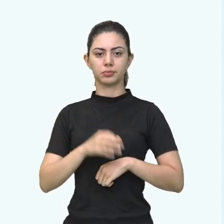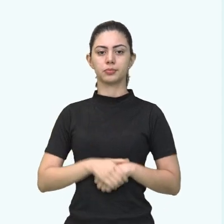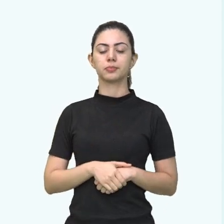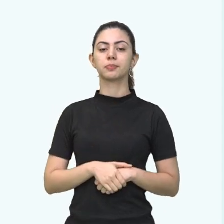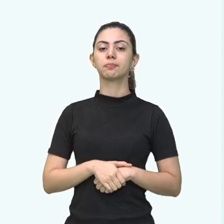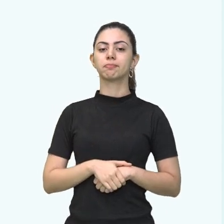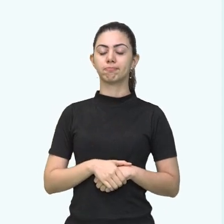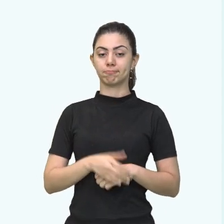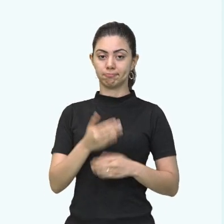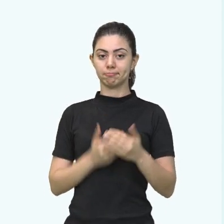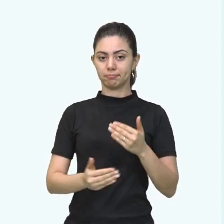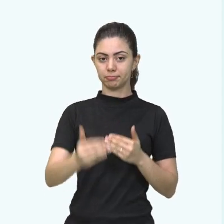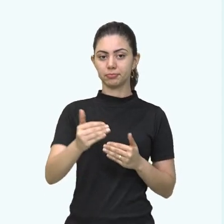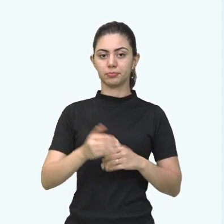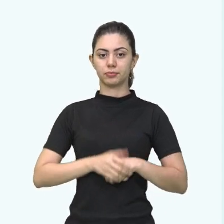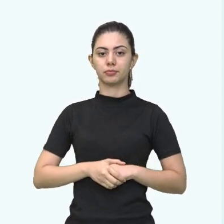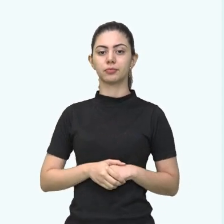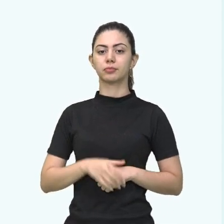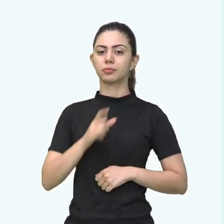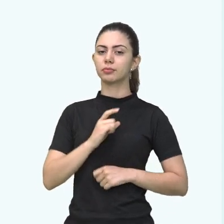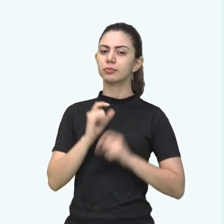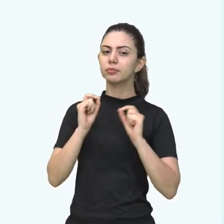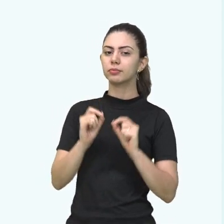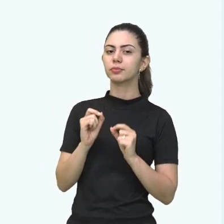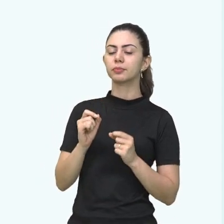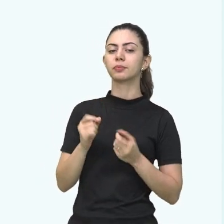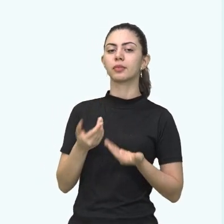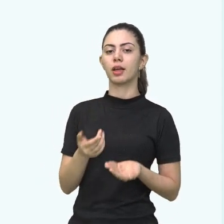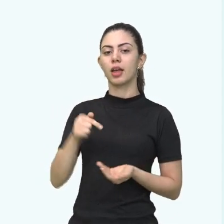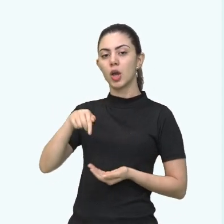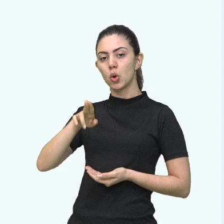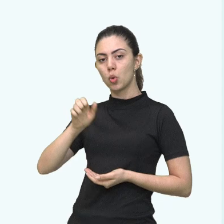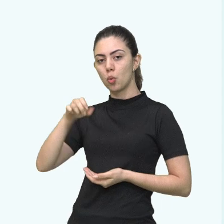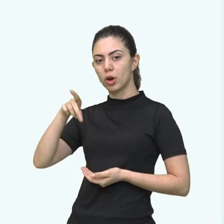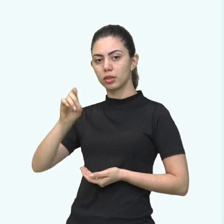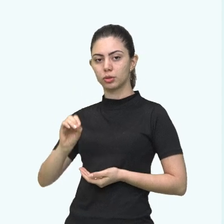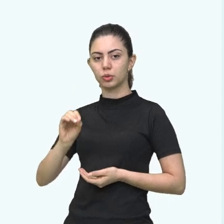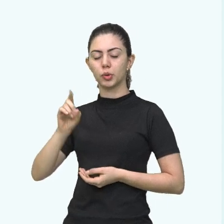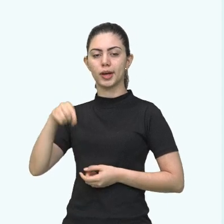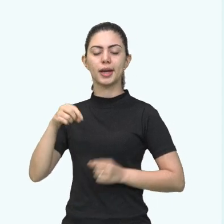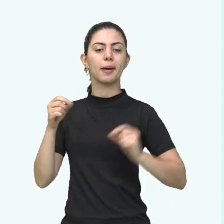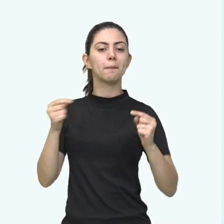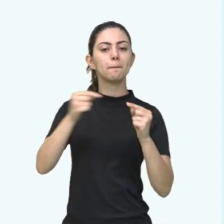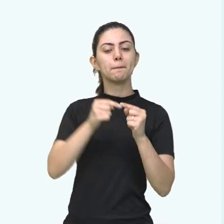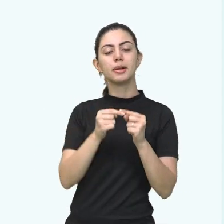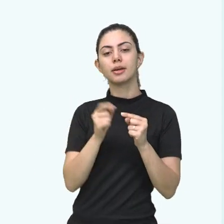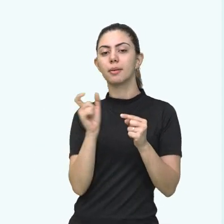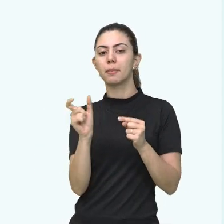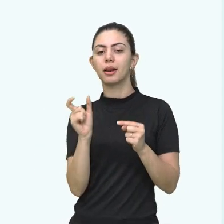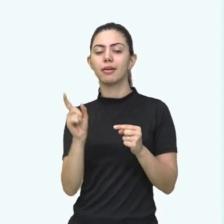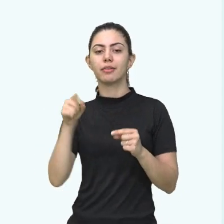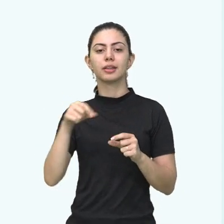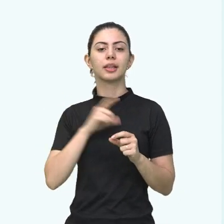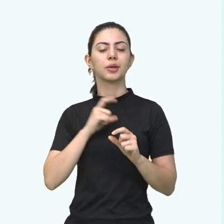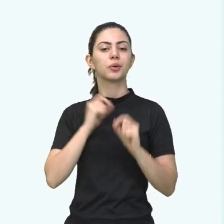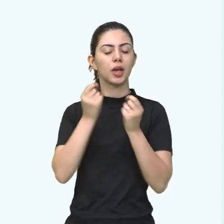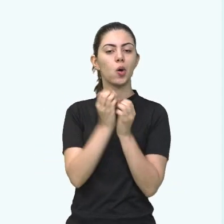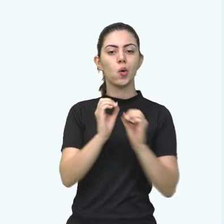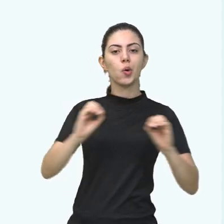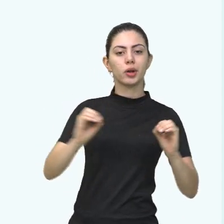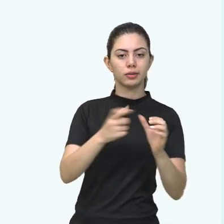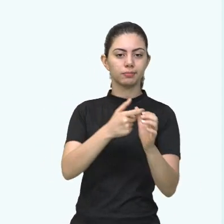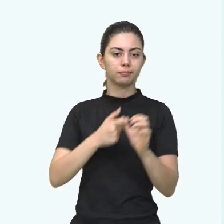na sequência do texto, a gente já tem aí um quando, que já dá essa ideia aí de que nós teremos uma oração subordinada,